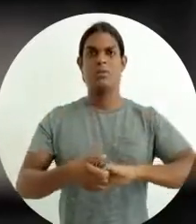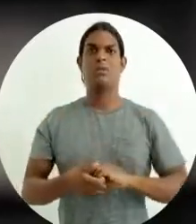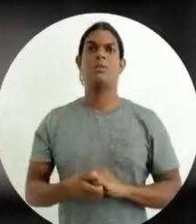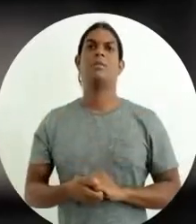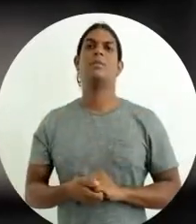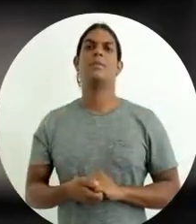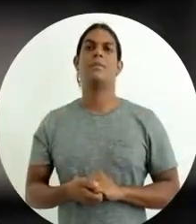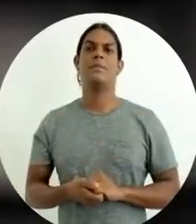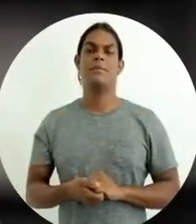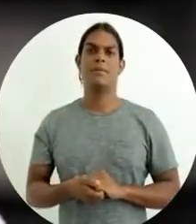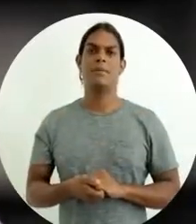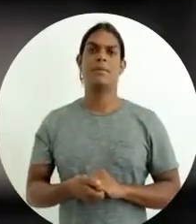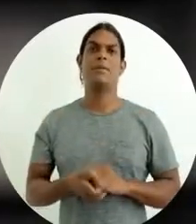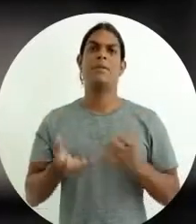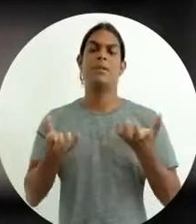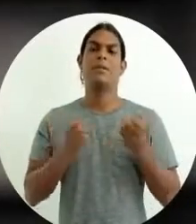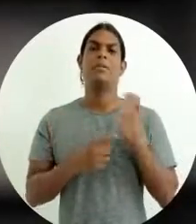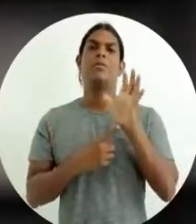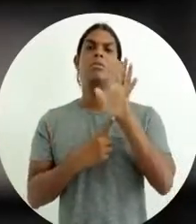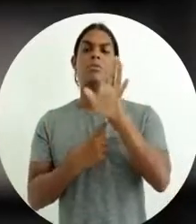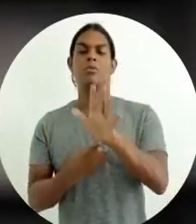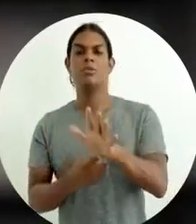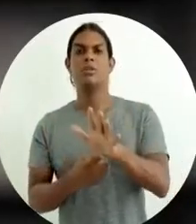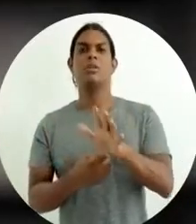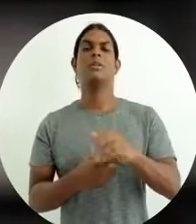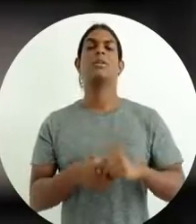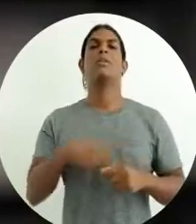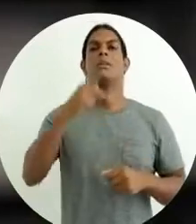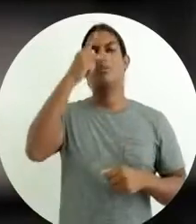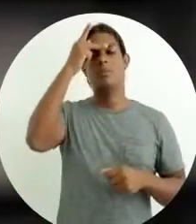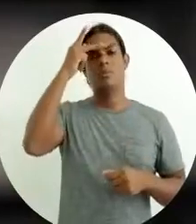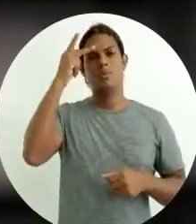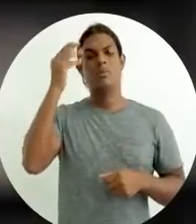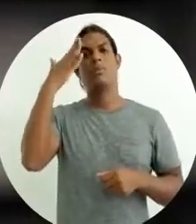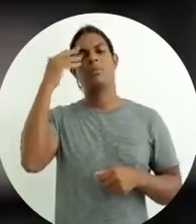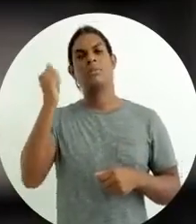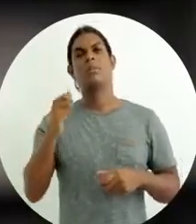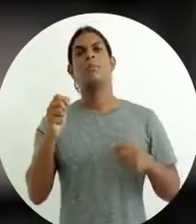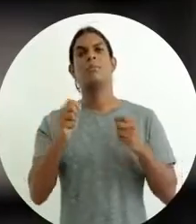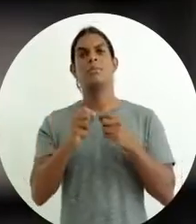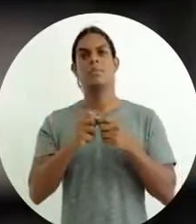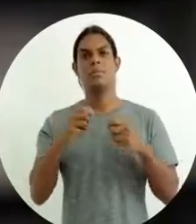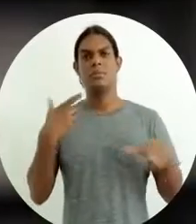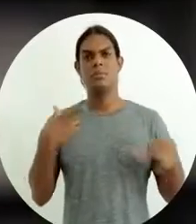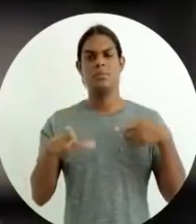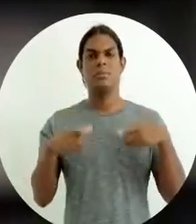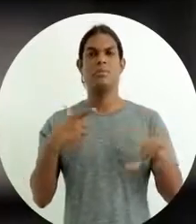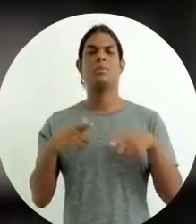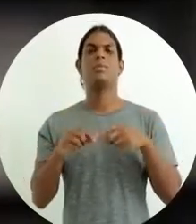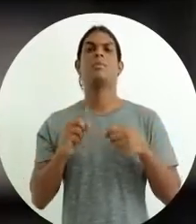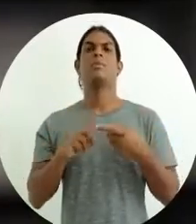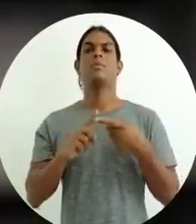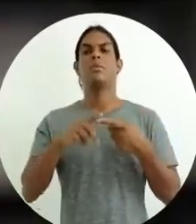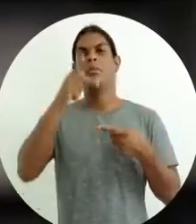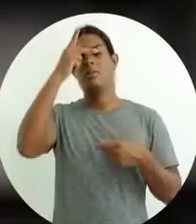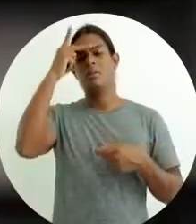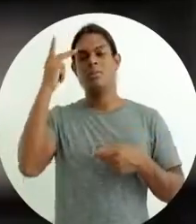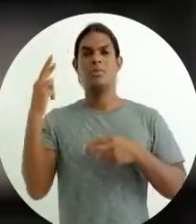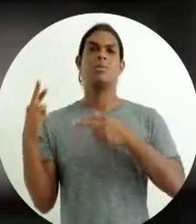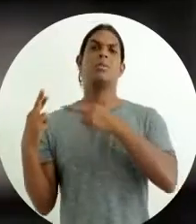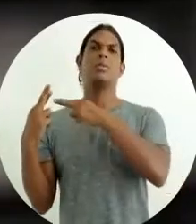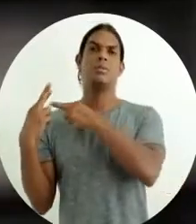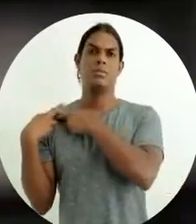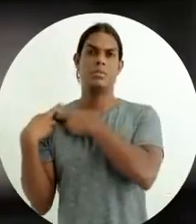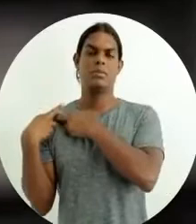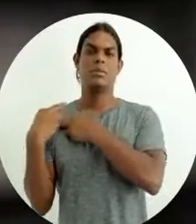querendo mostrar realmente que ele é uma pessoa comprometida, que ele é uma pessoa responsável e que